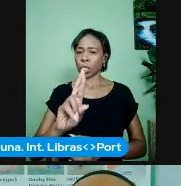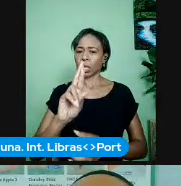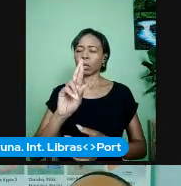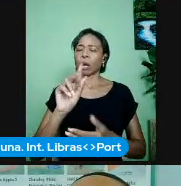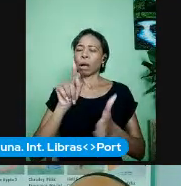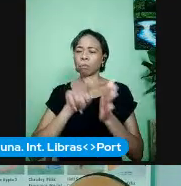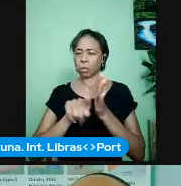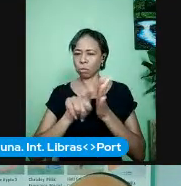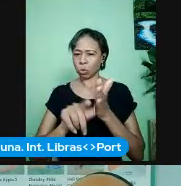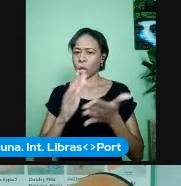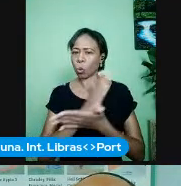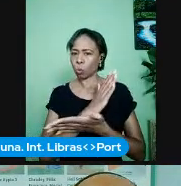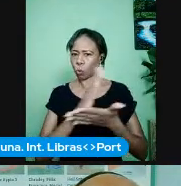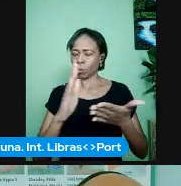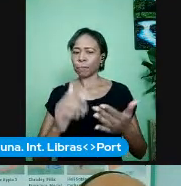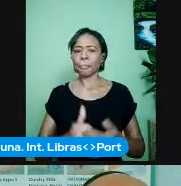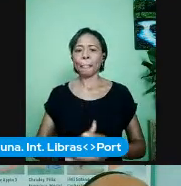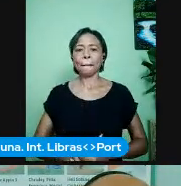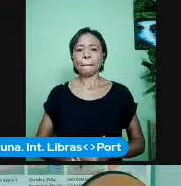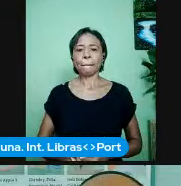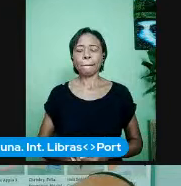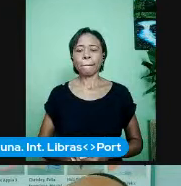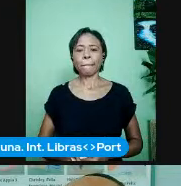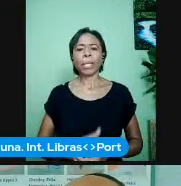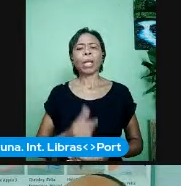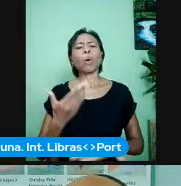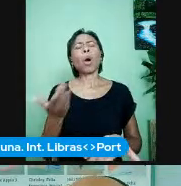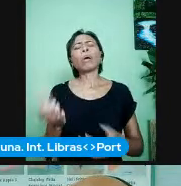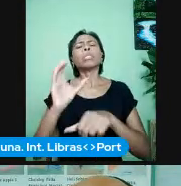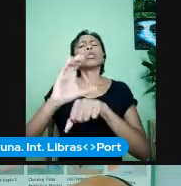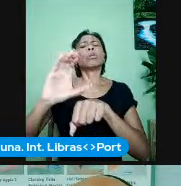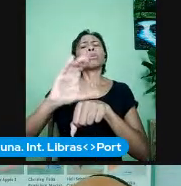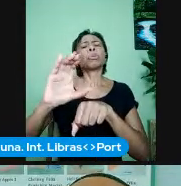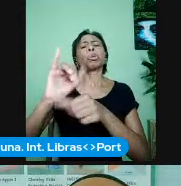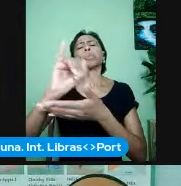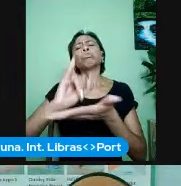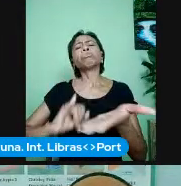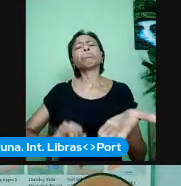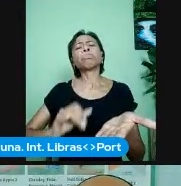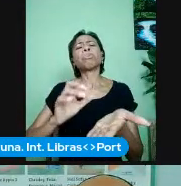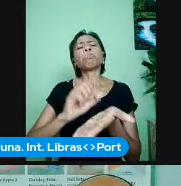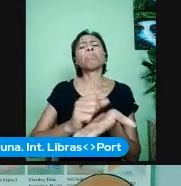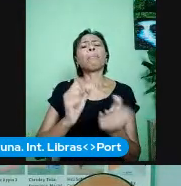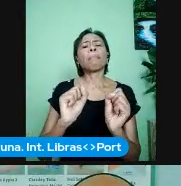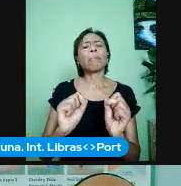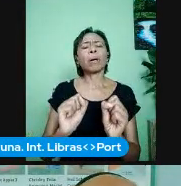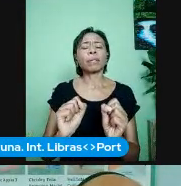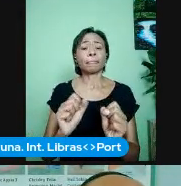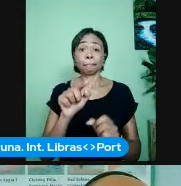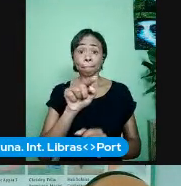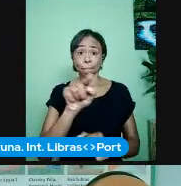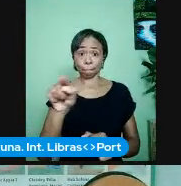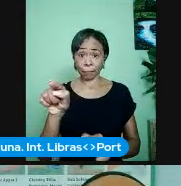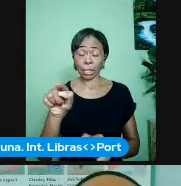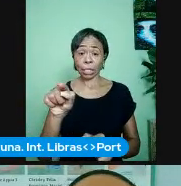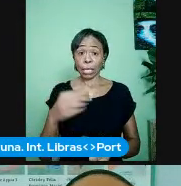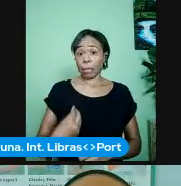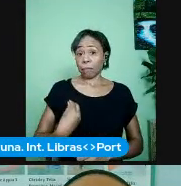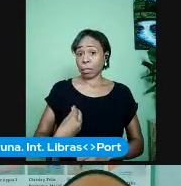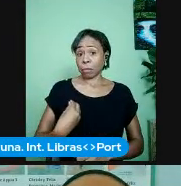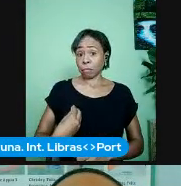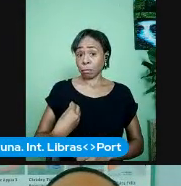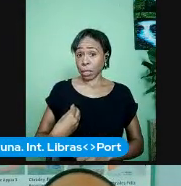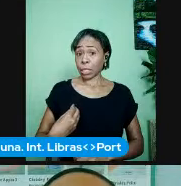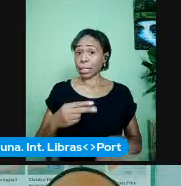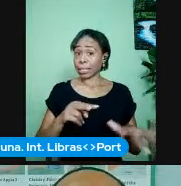perguntas, perguntando quais cursos que eu posso me inscrever, a participação de vocês semana que vem é excepcional para essa